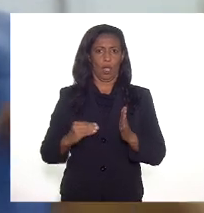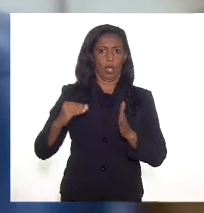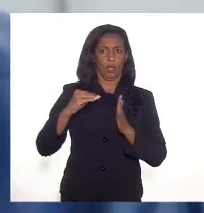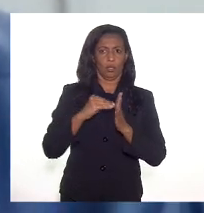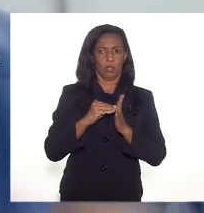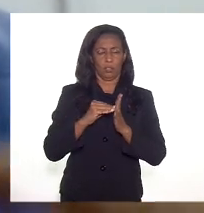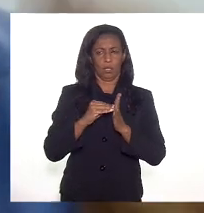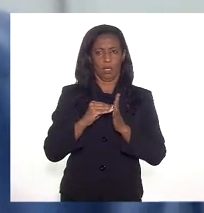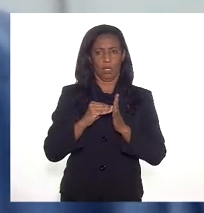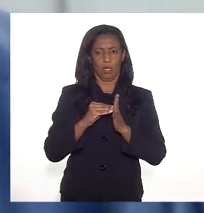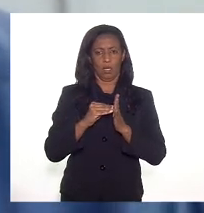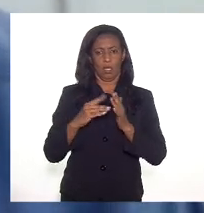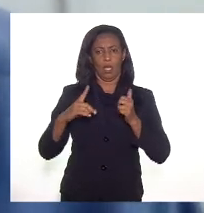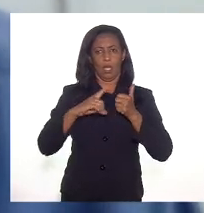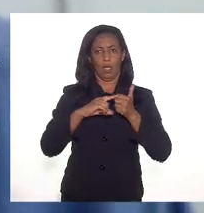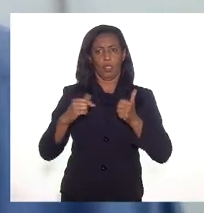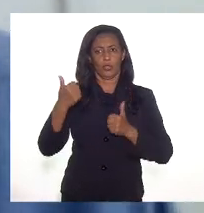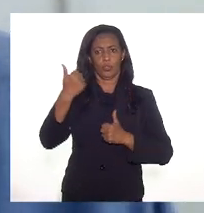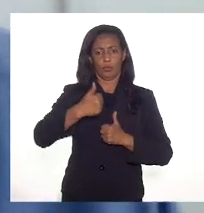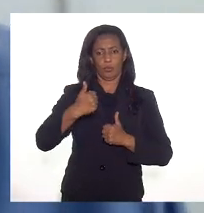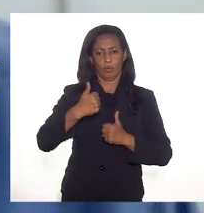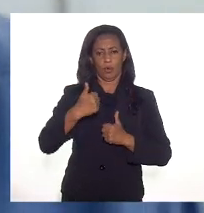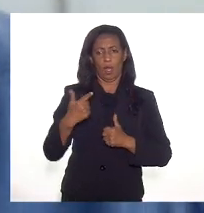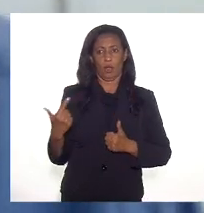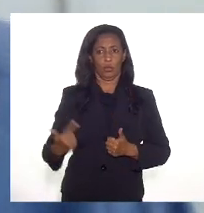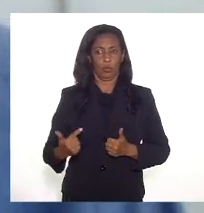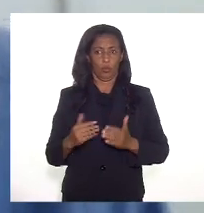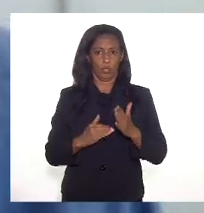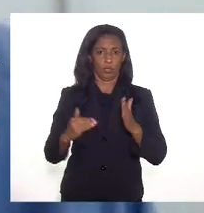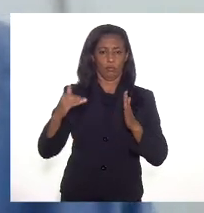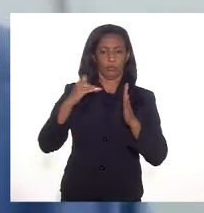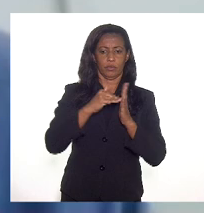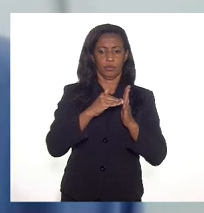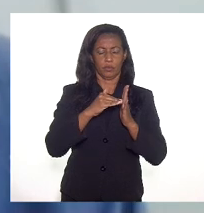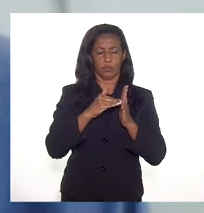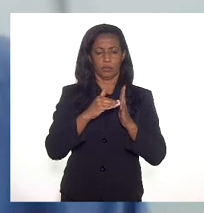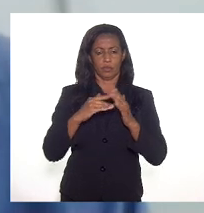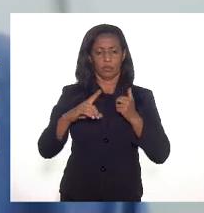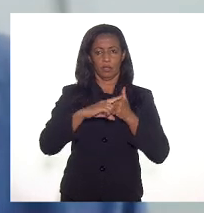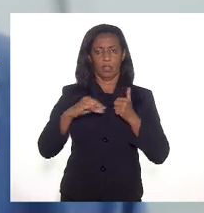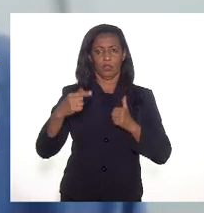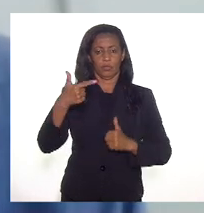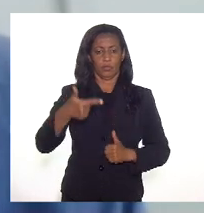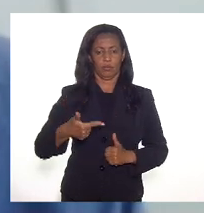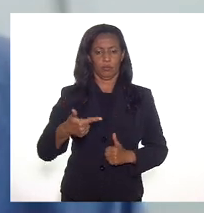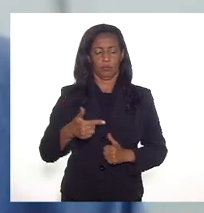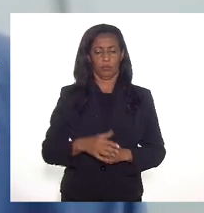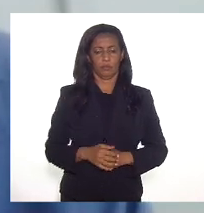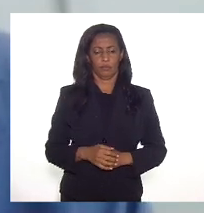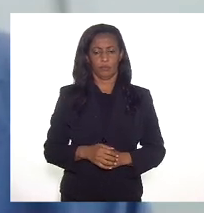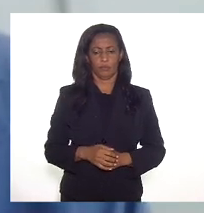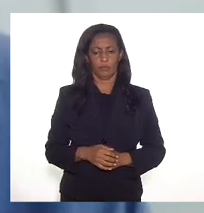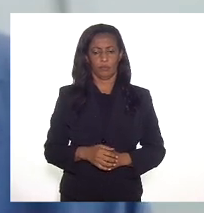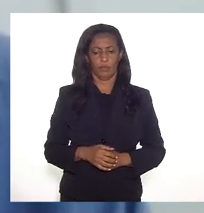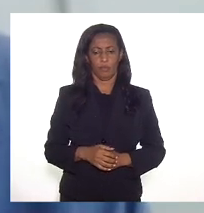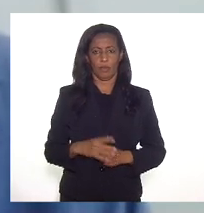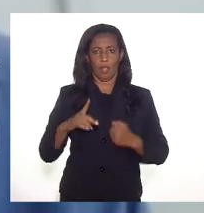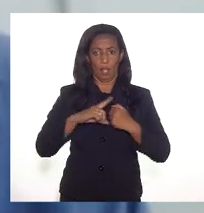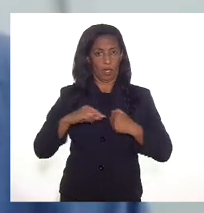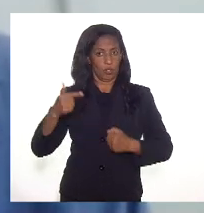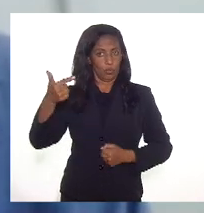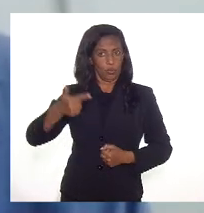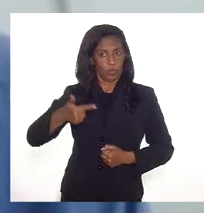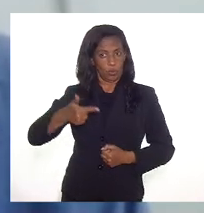A modificação 1 altera o artigo 1º, a modificativa 2 altera o artigo 2º. Artigo